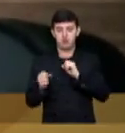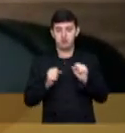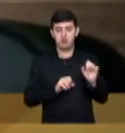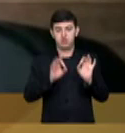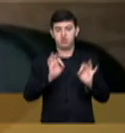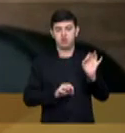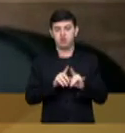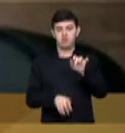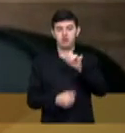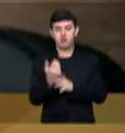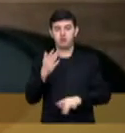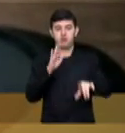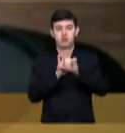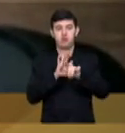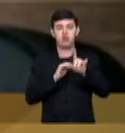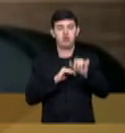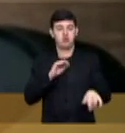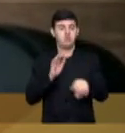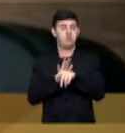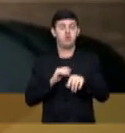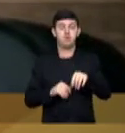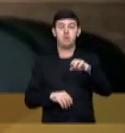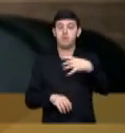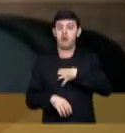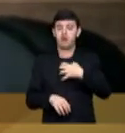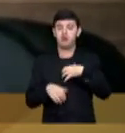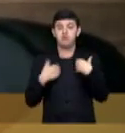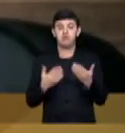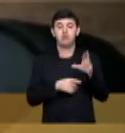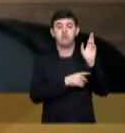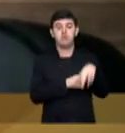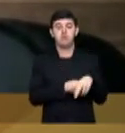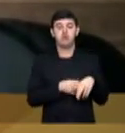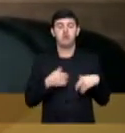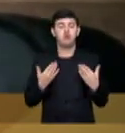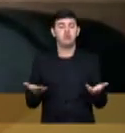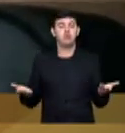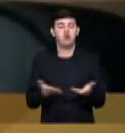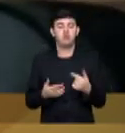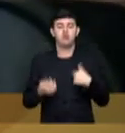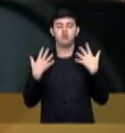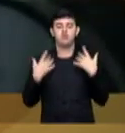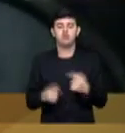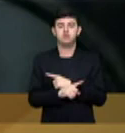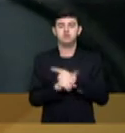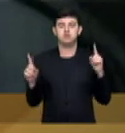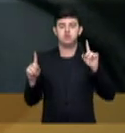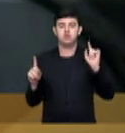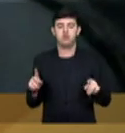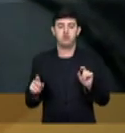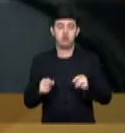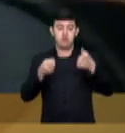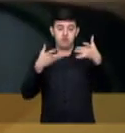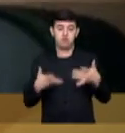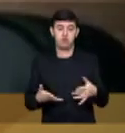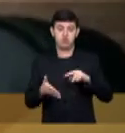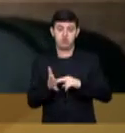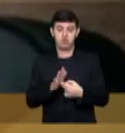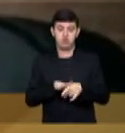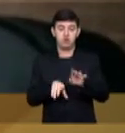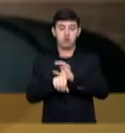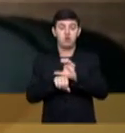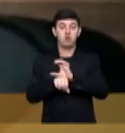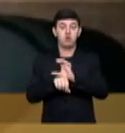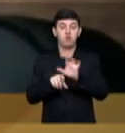lei do respectivo ente federado. Por essa razão, rejeito as alegações de inconstitucionalidade formal